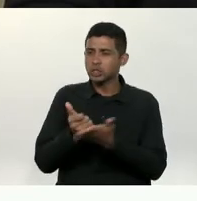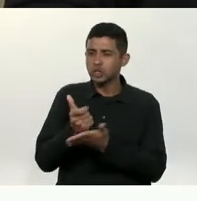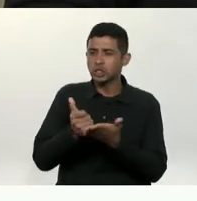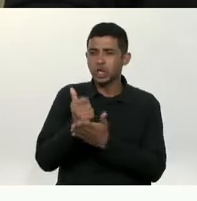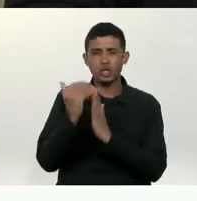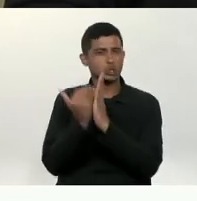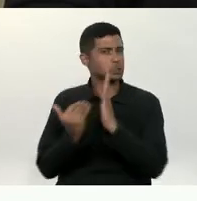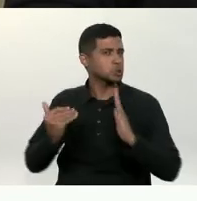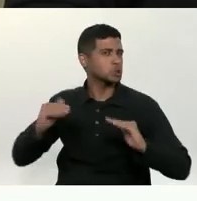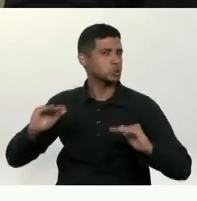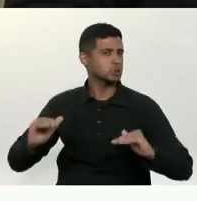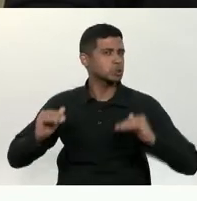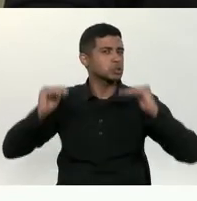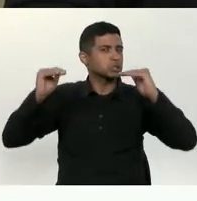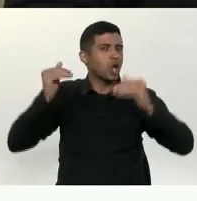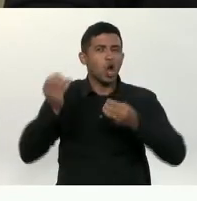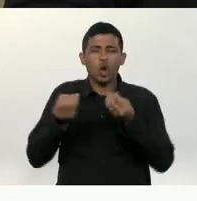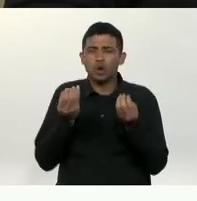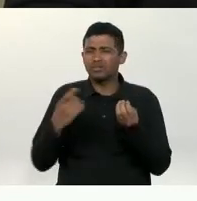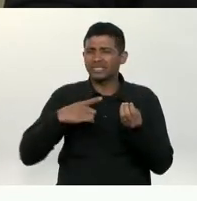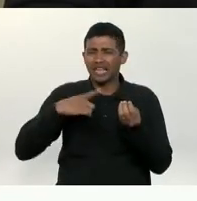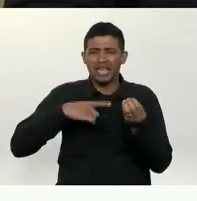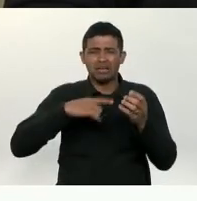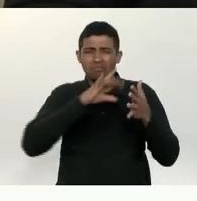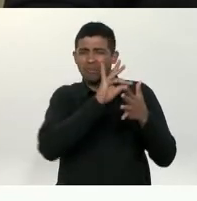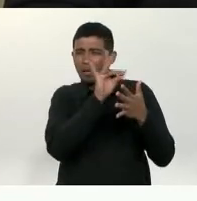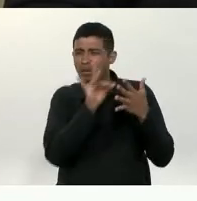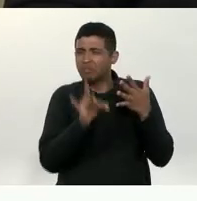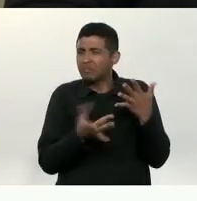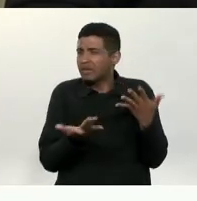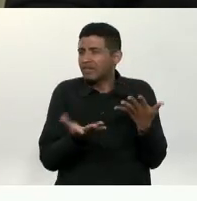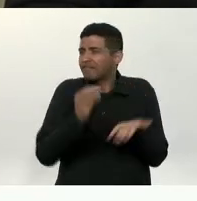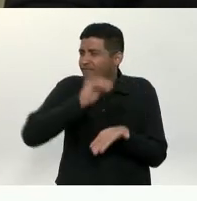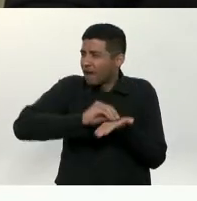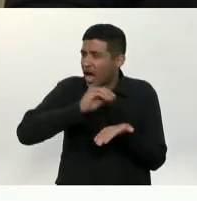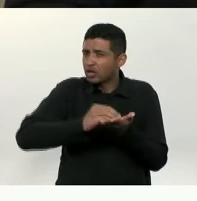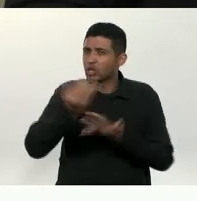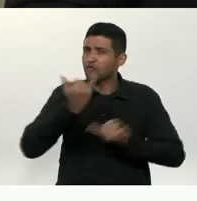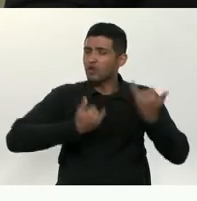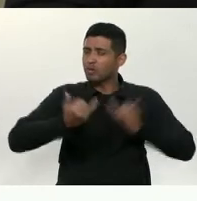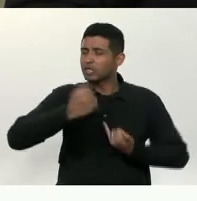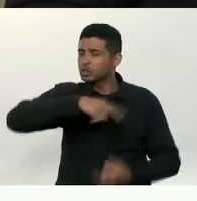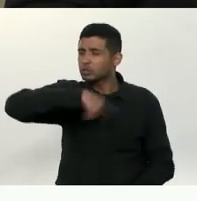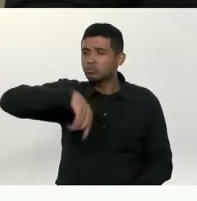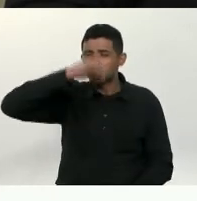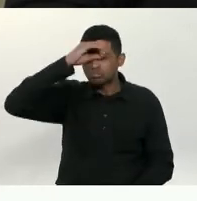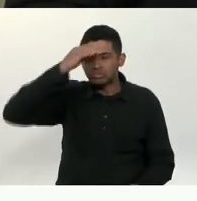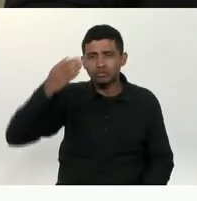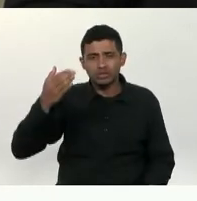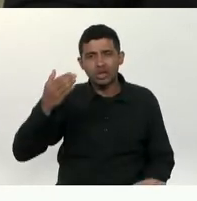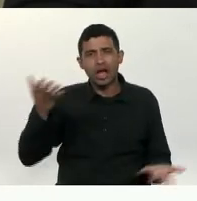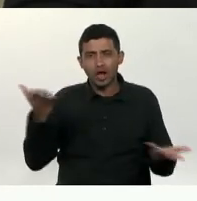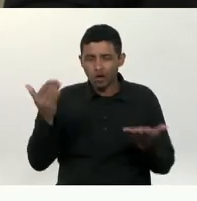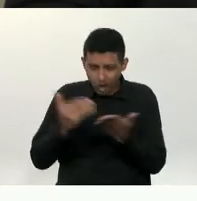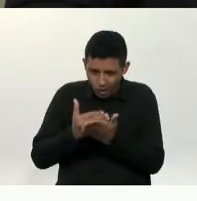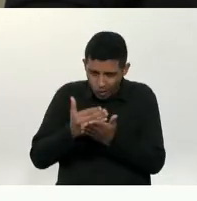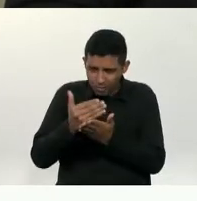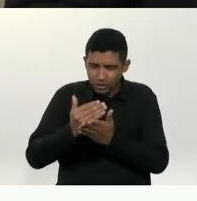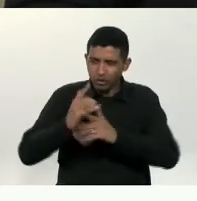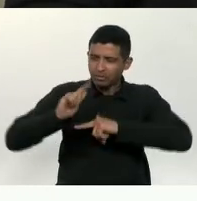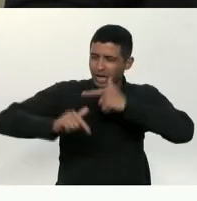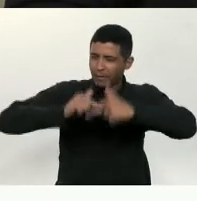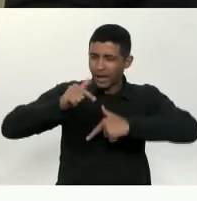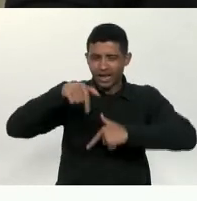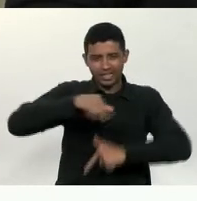consumidores. Tem uma série de questões que não estão claras por parte da empresa, e que agora a gente começou a desvendar graças ao brilhante trabalho dessa